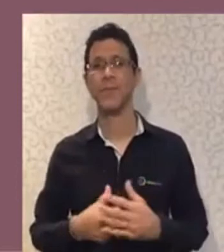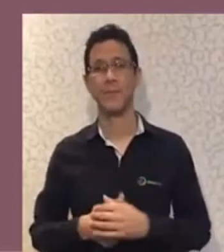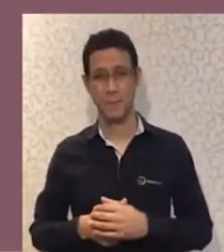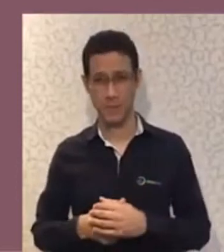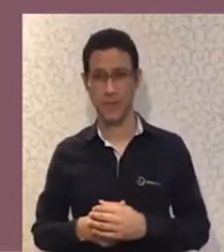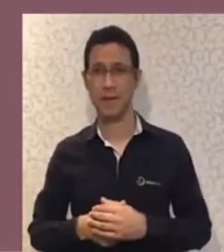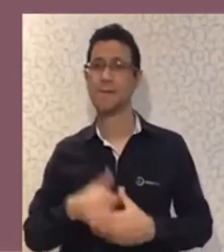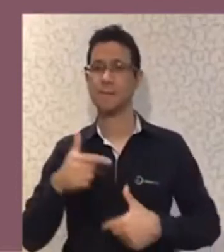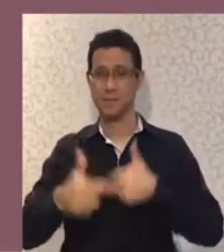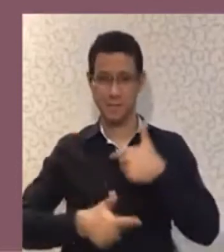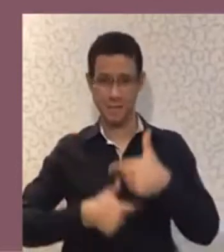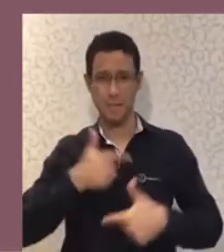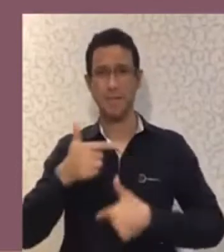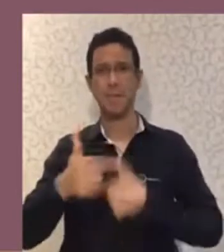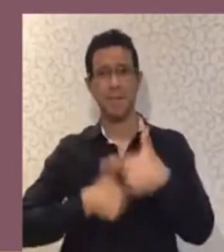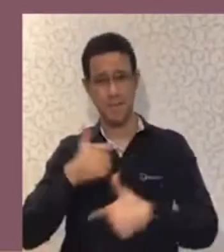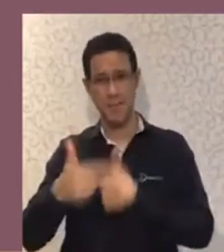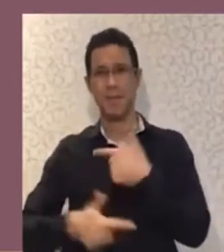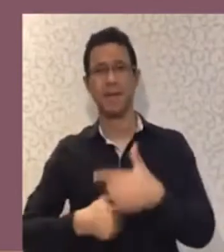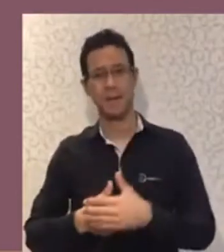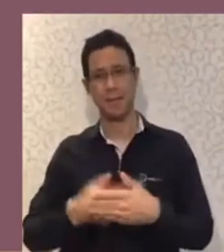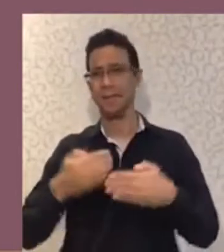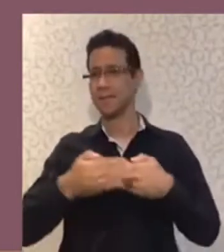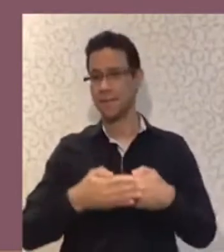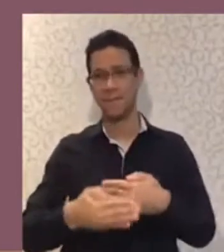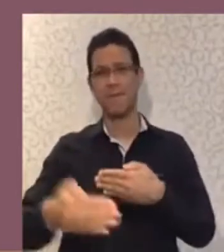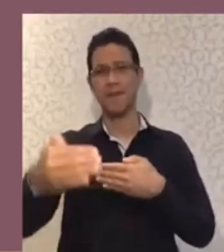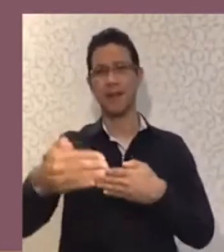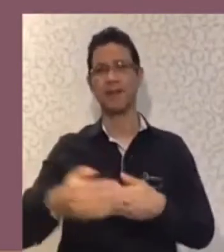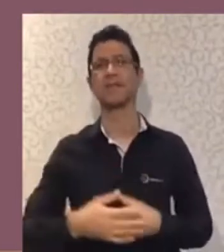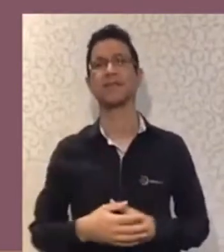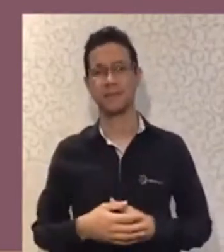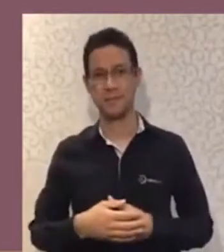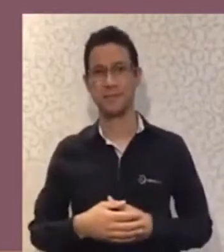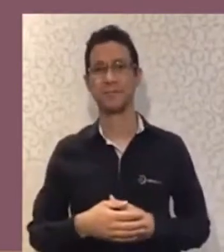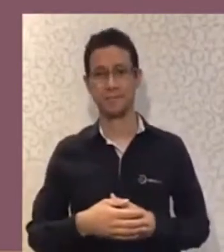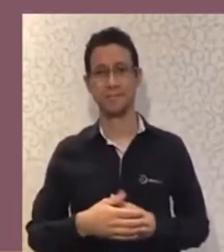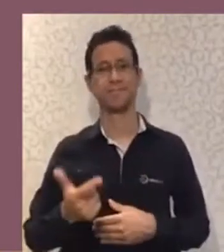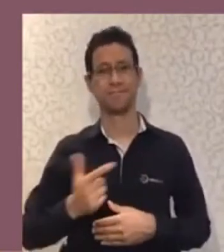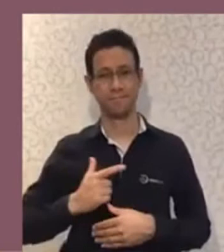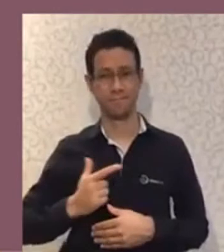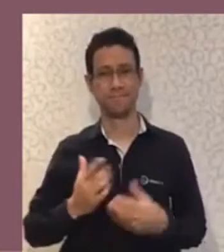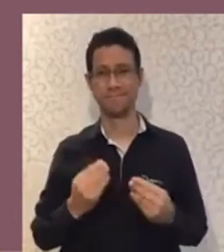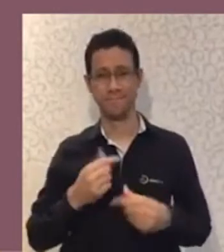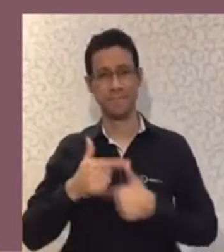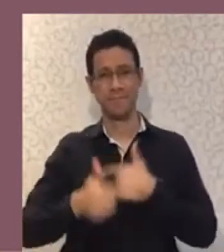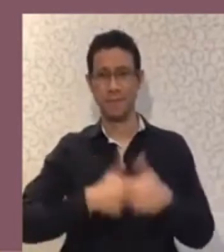trabalho ainda pela frente, muito trabalho para construir